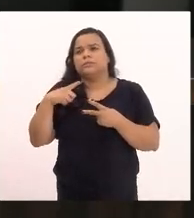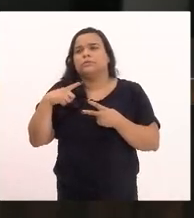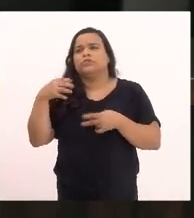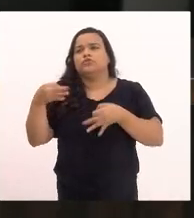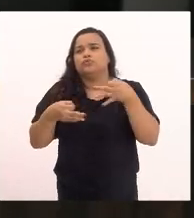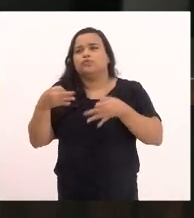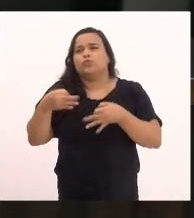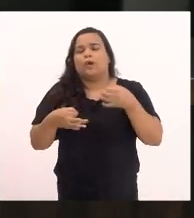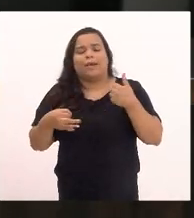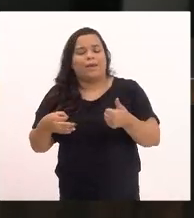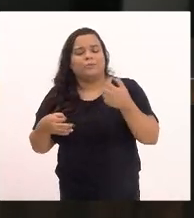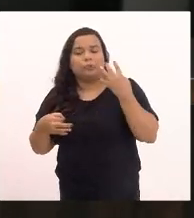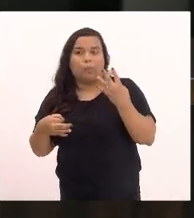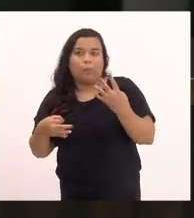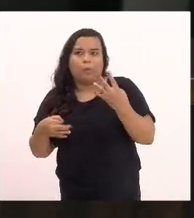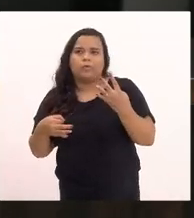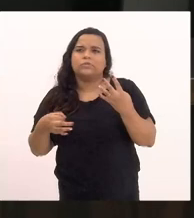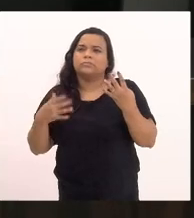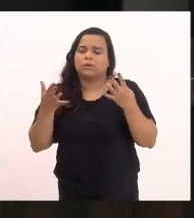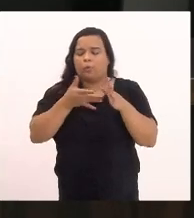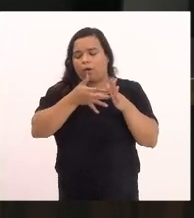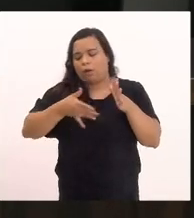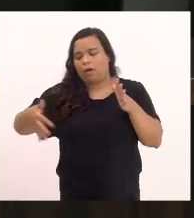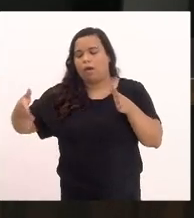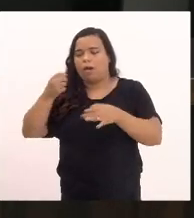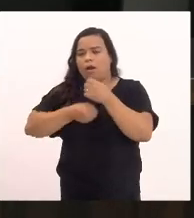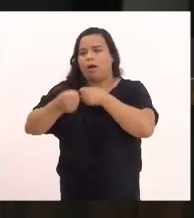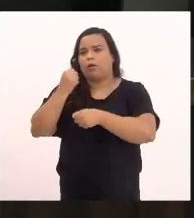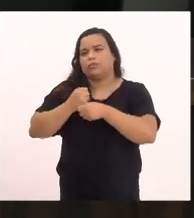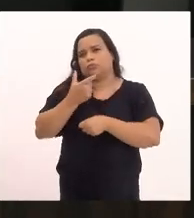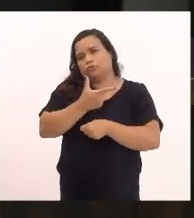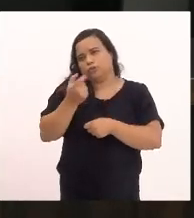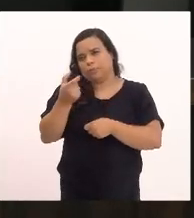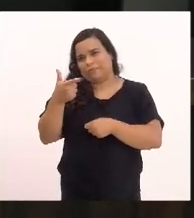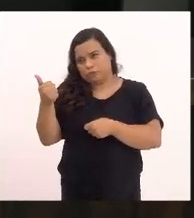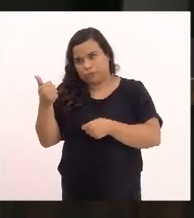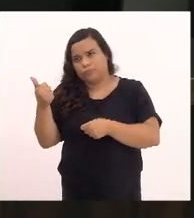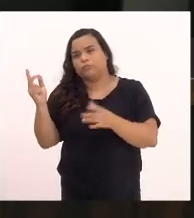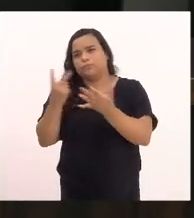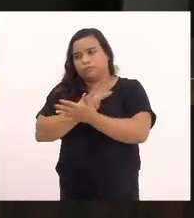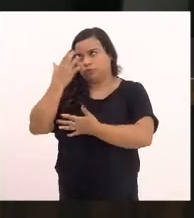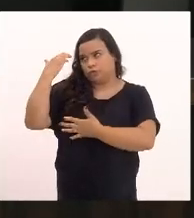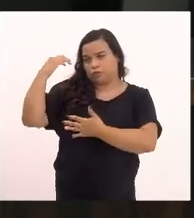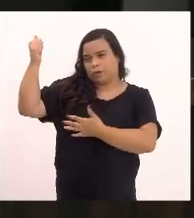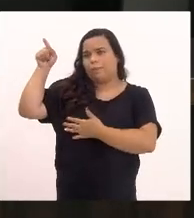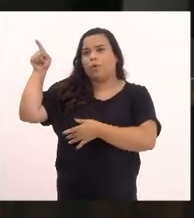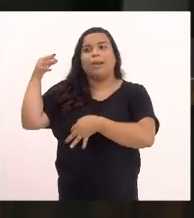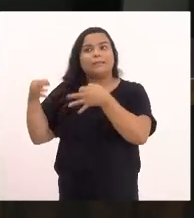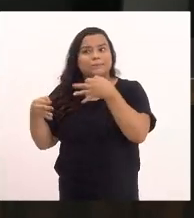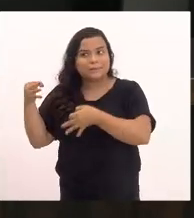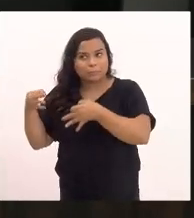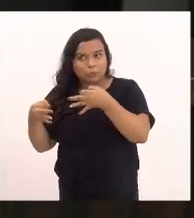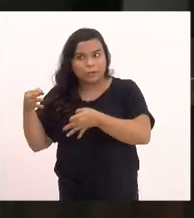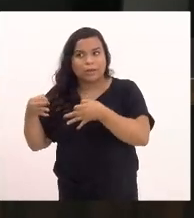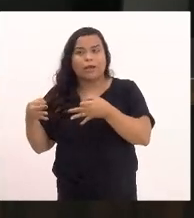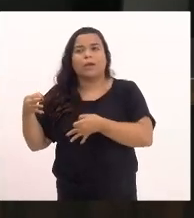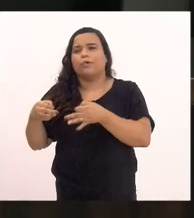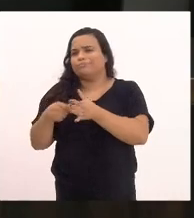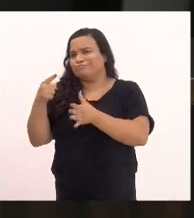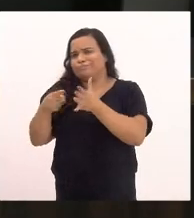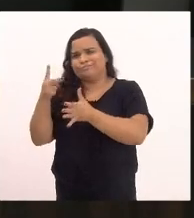E no decorrer do ano de 2021, eu fui chamado no Tribunal de Justiça mais uma